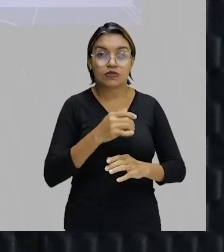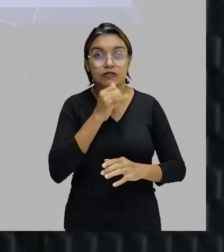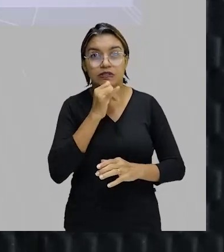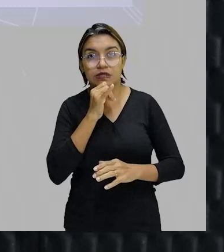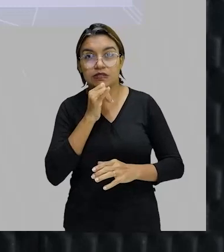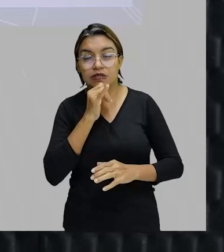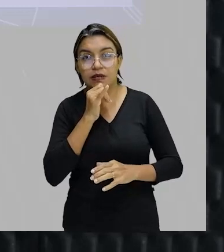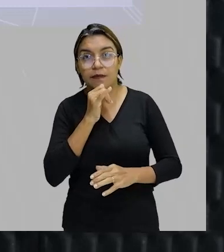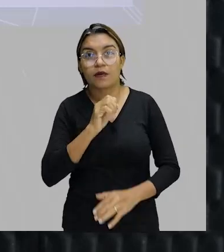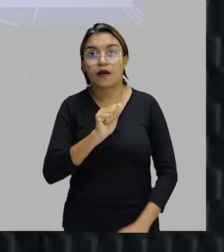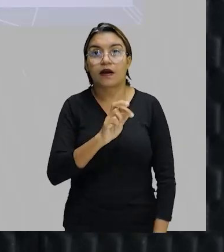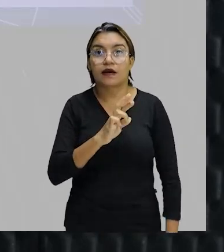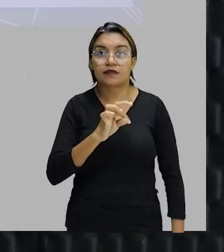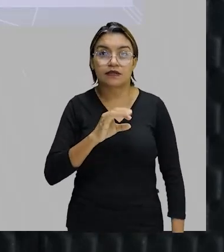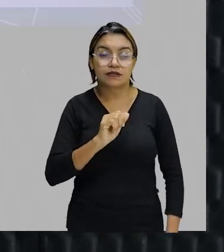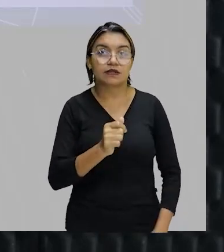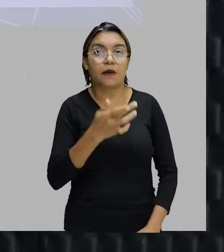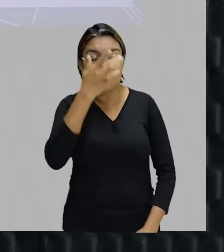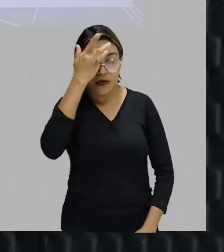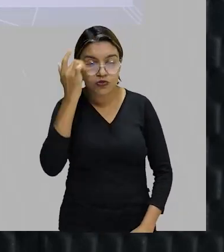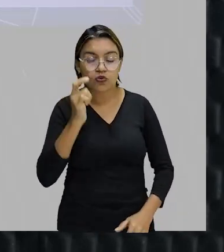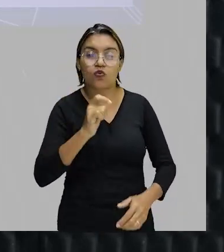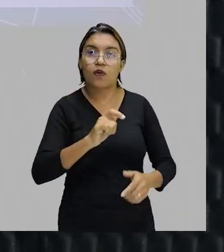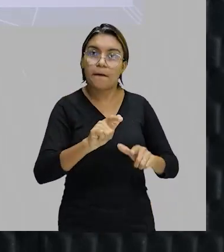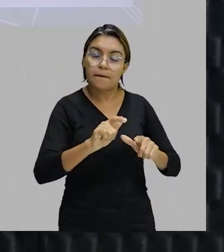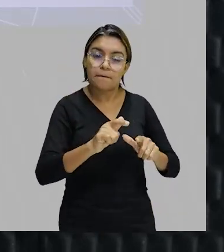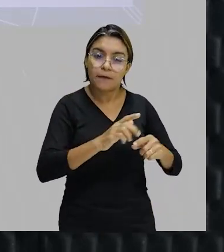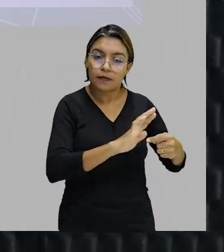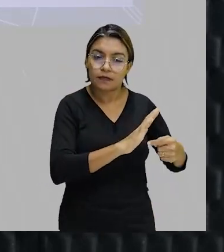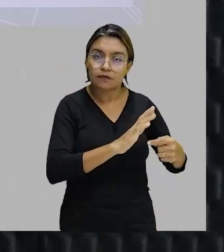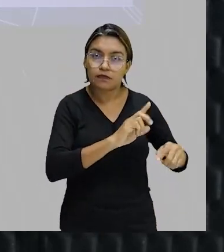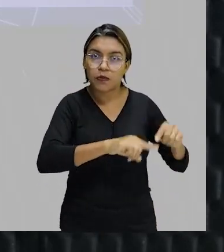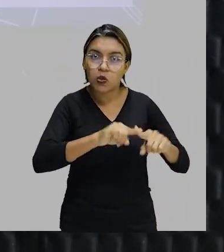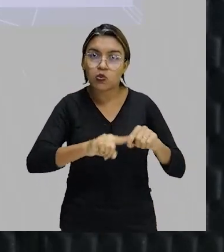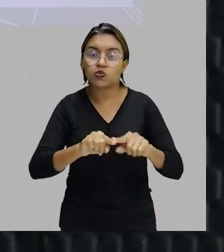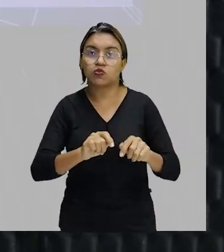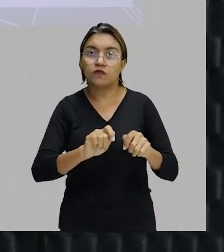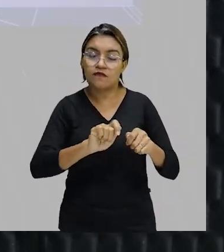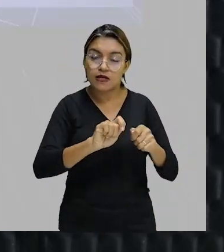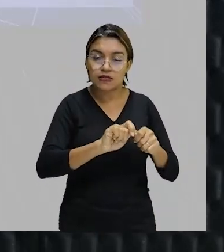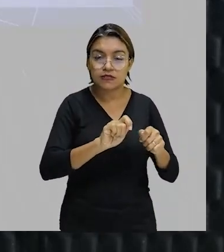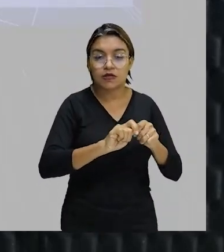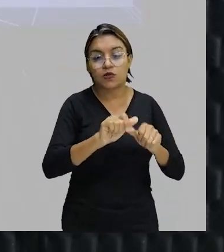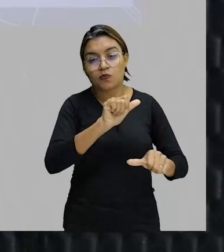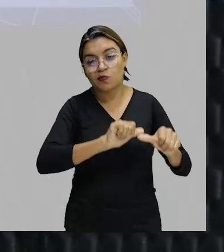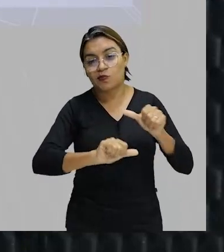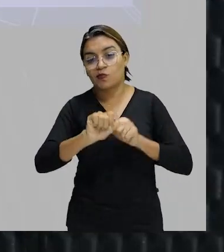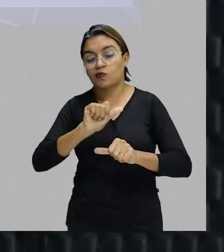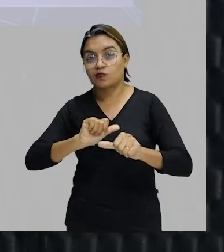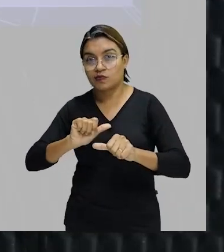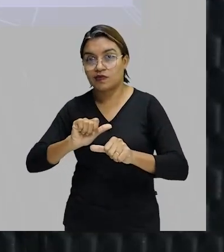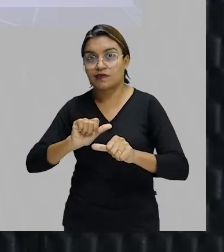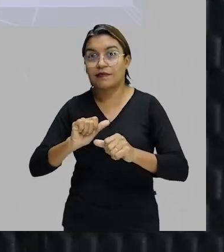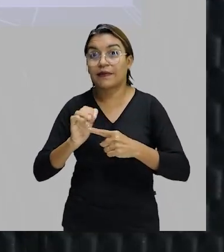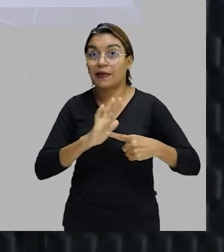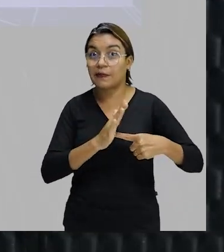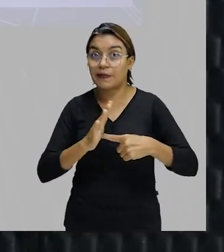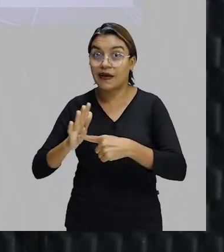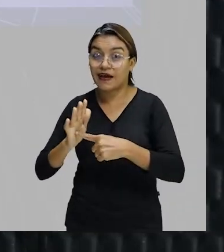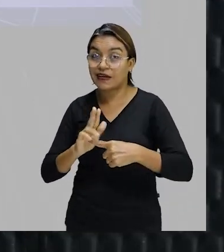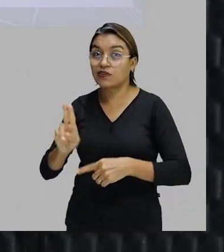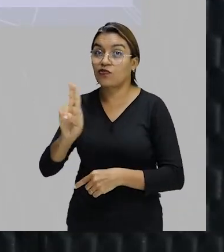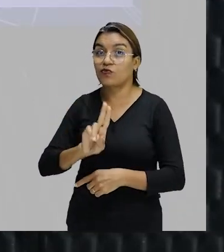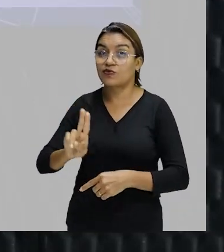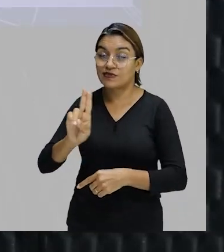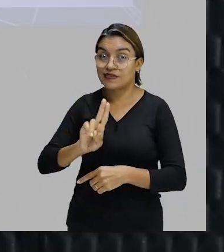tu tinha ali a pessoa fazendo aquele produto, todo o processo, para a chamada produção maquinofaturada, ou seja,